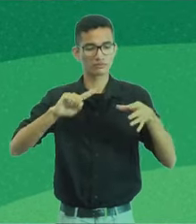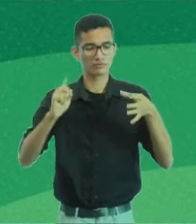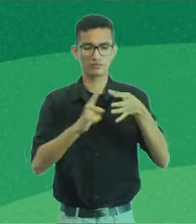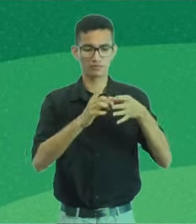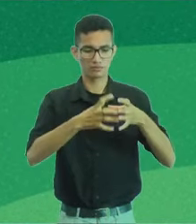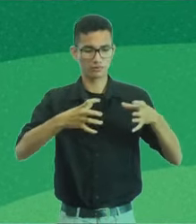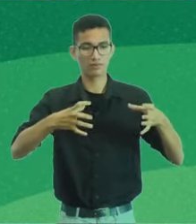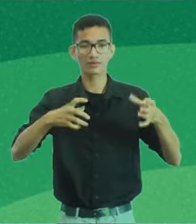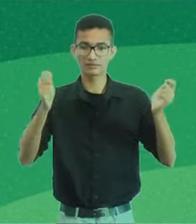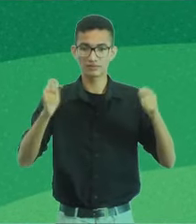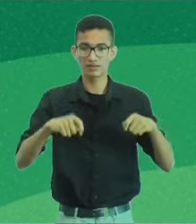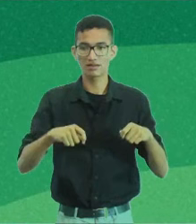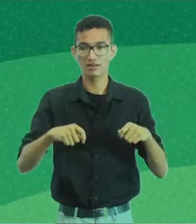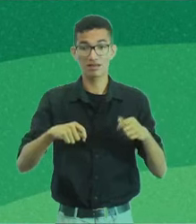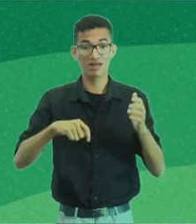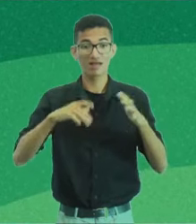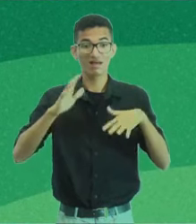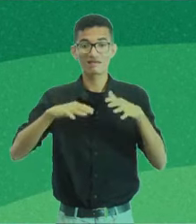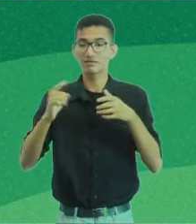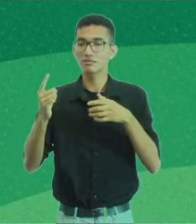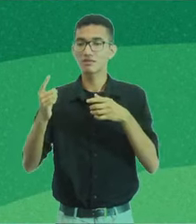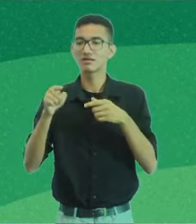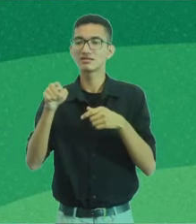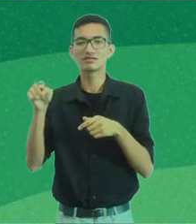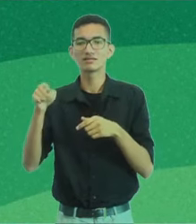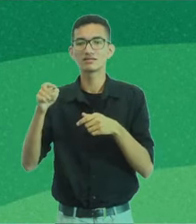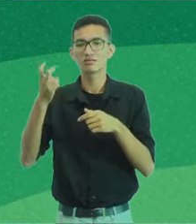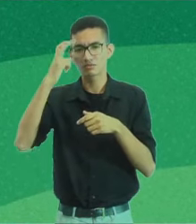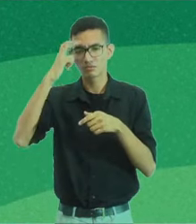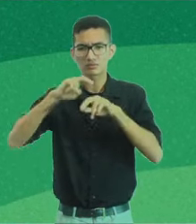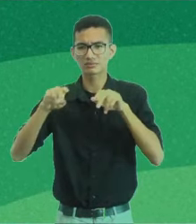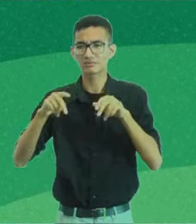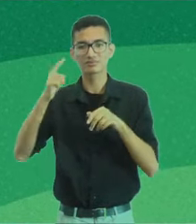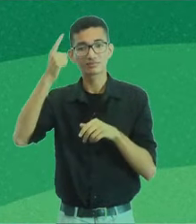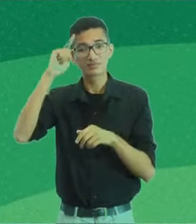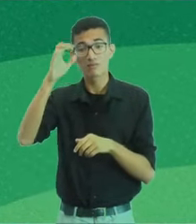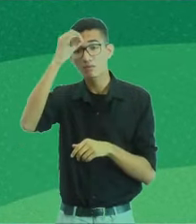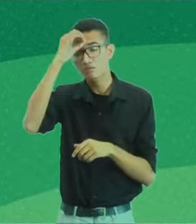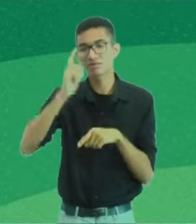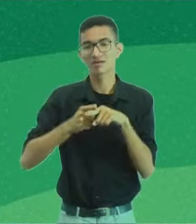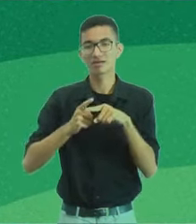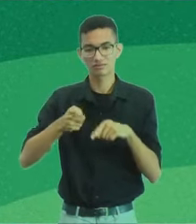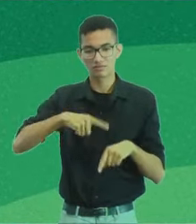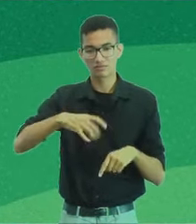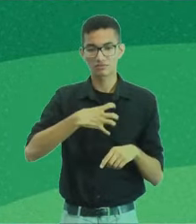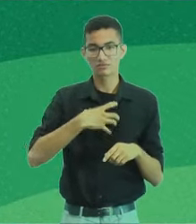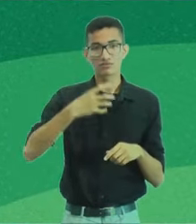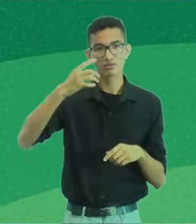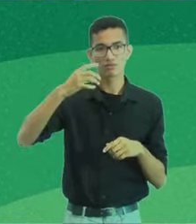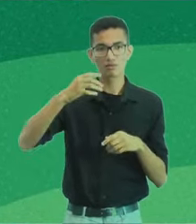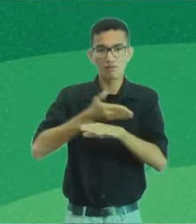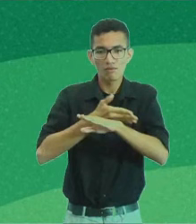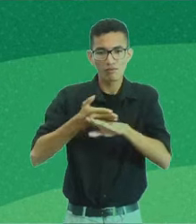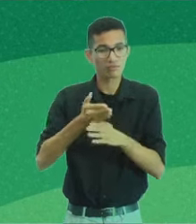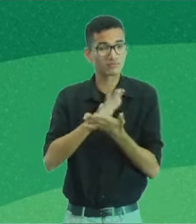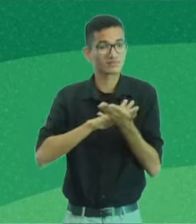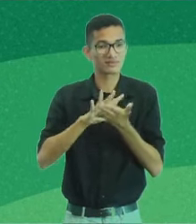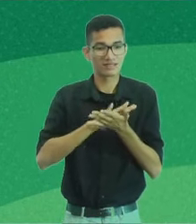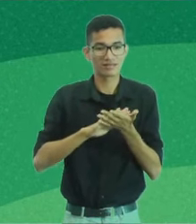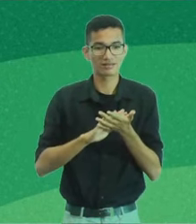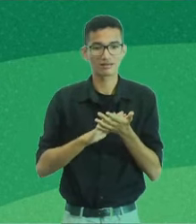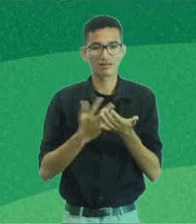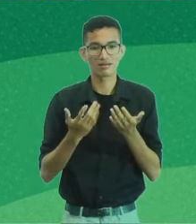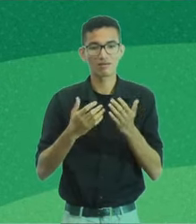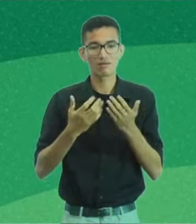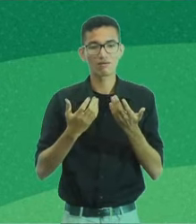às vezes nem sabe porque não faz parte do nosso dia a dia não tá no circuito do Círculo de pessoas do qual